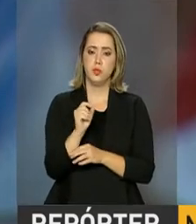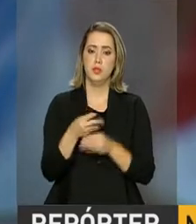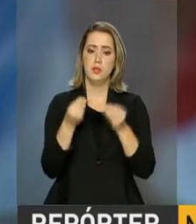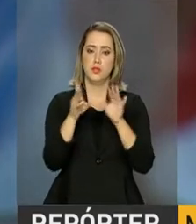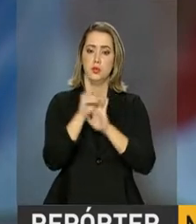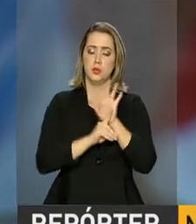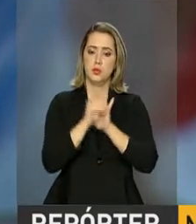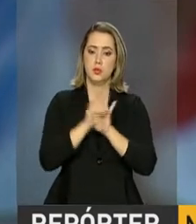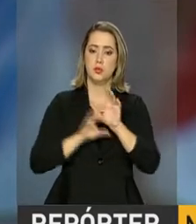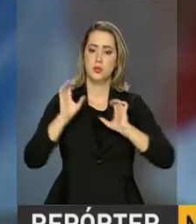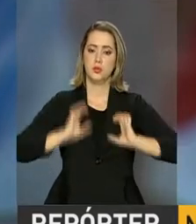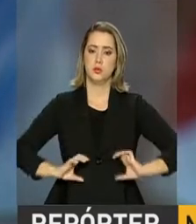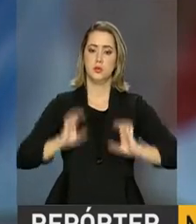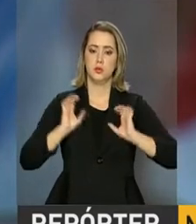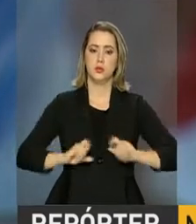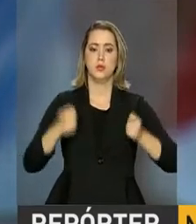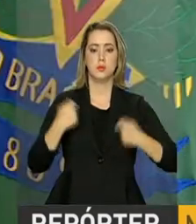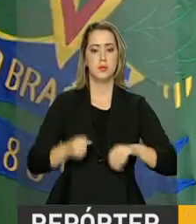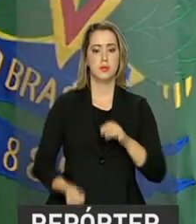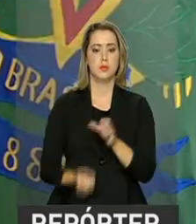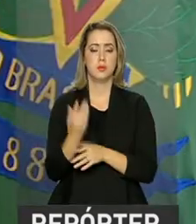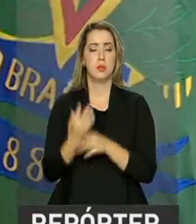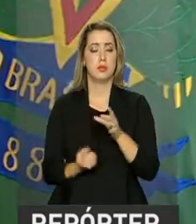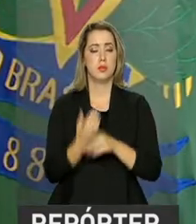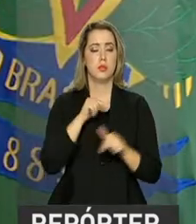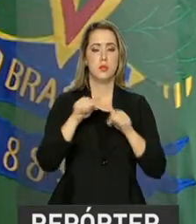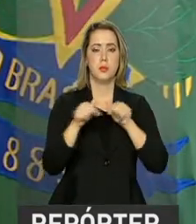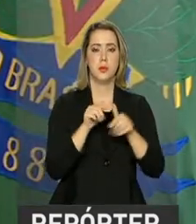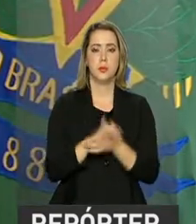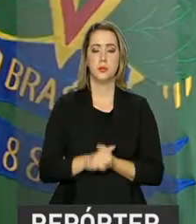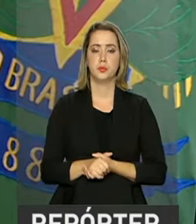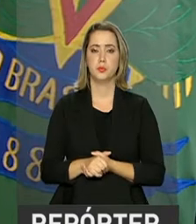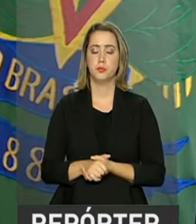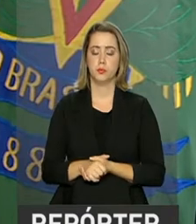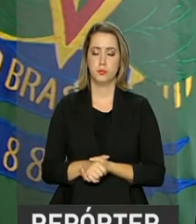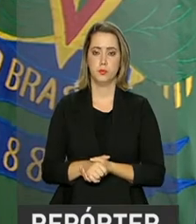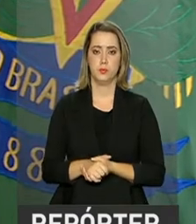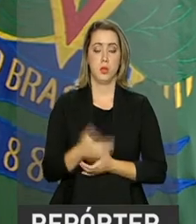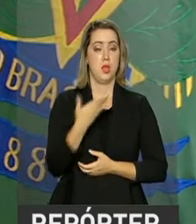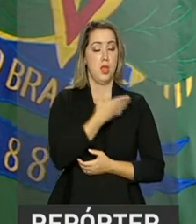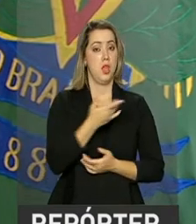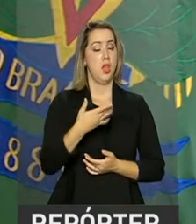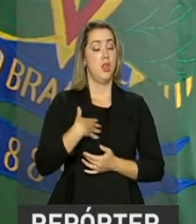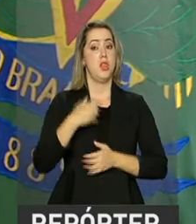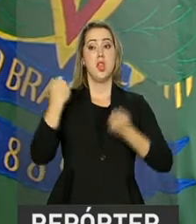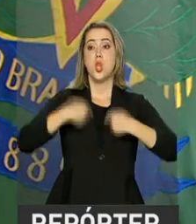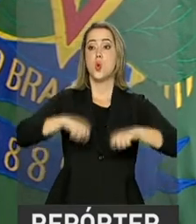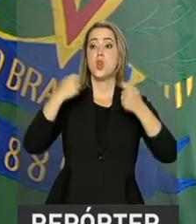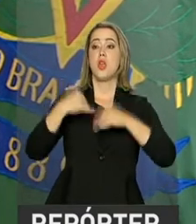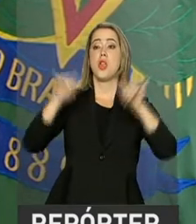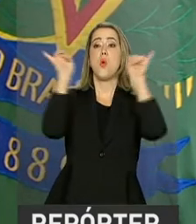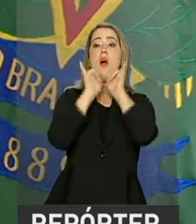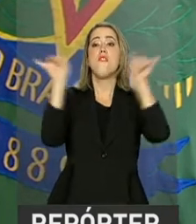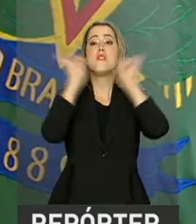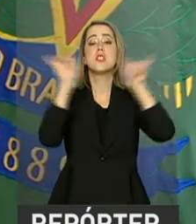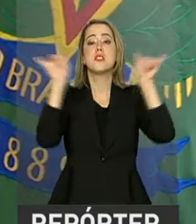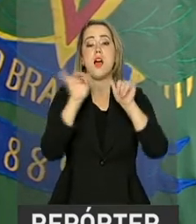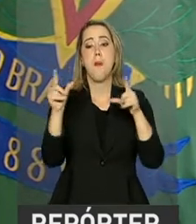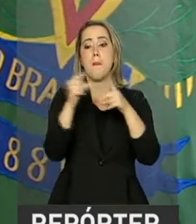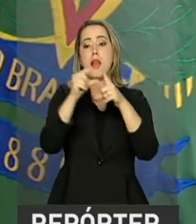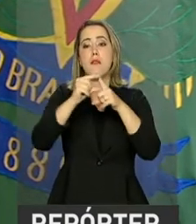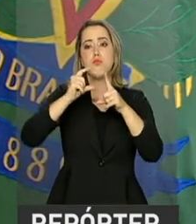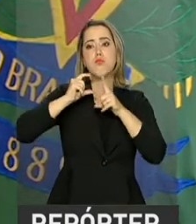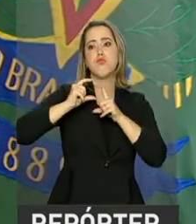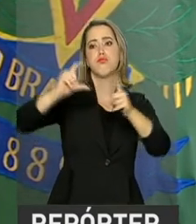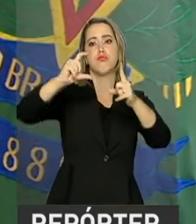que é fundamental para gerar mais emprego. Eu quero enfatizar, eu quero falar em letras garrafais, eu quero grifar ou colocar em